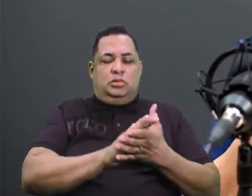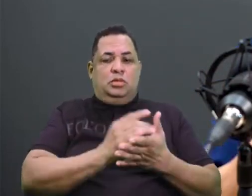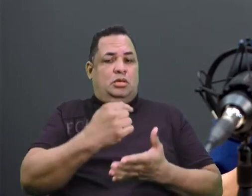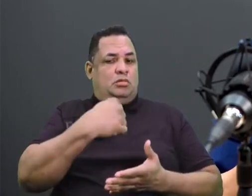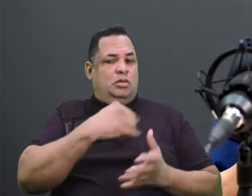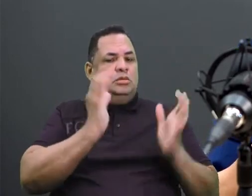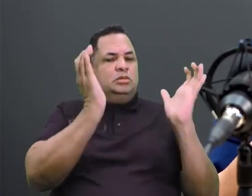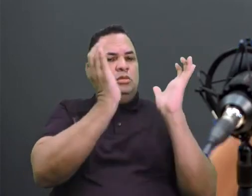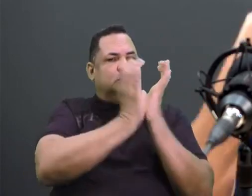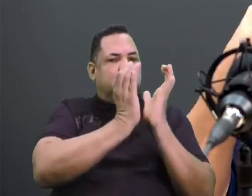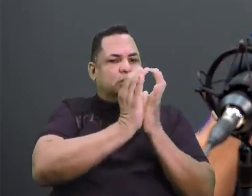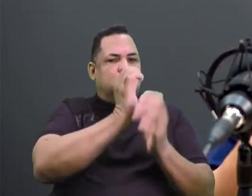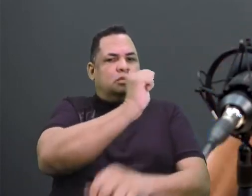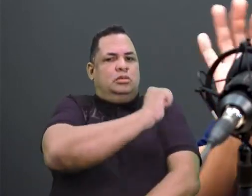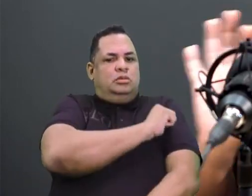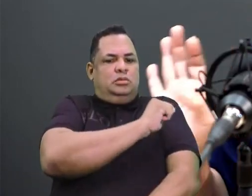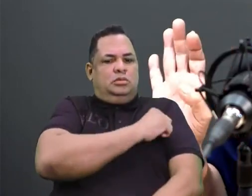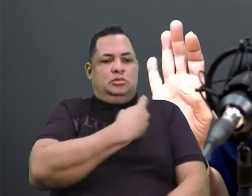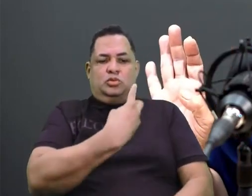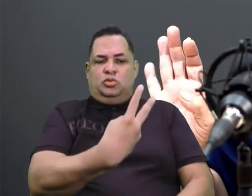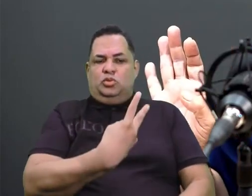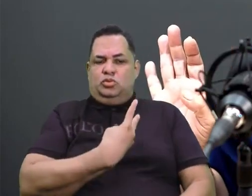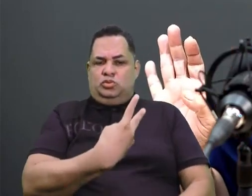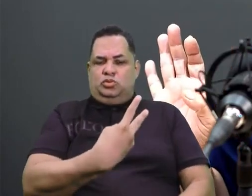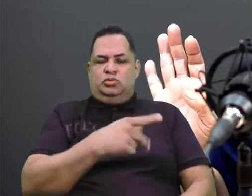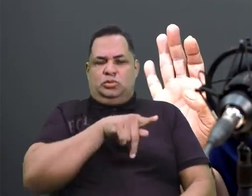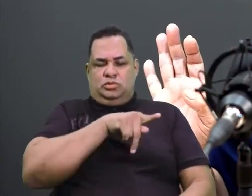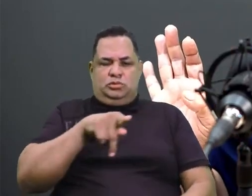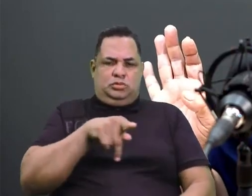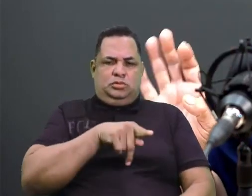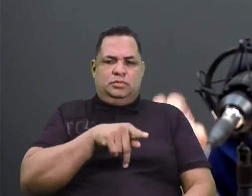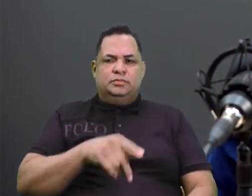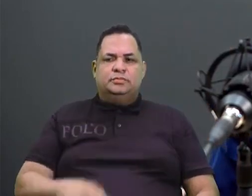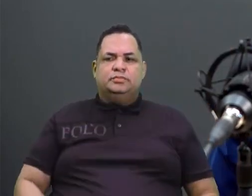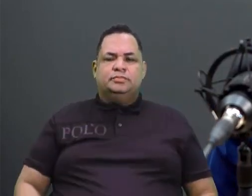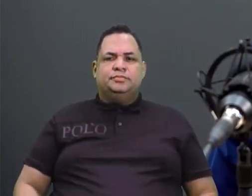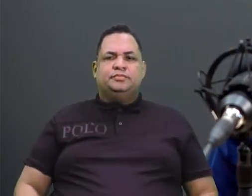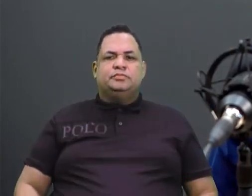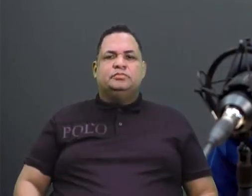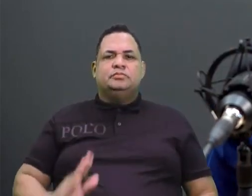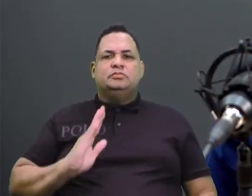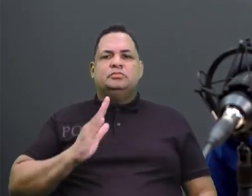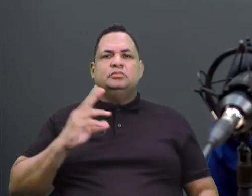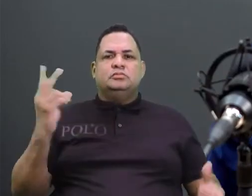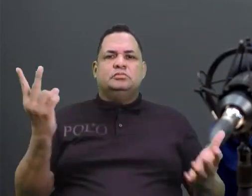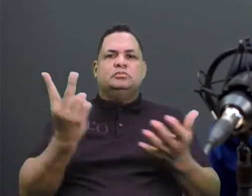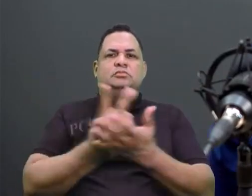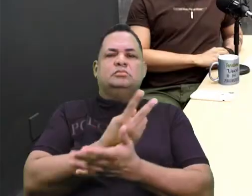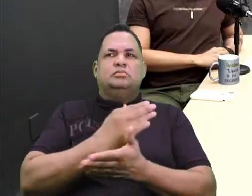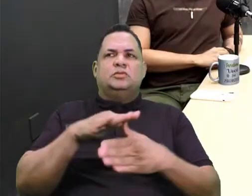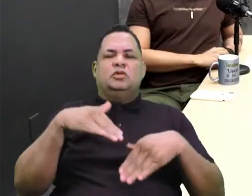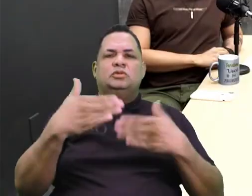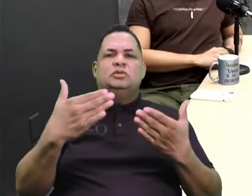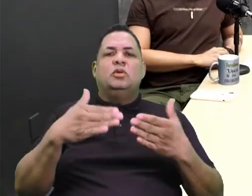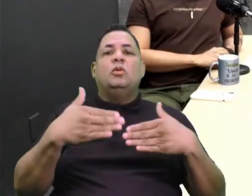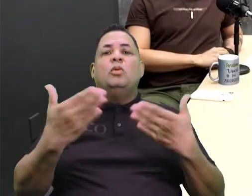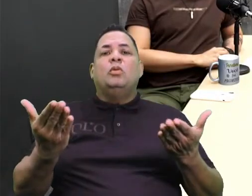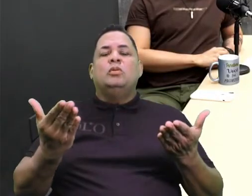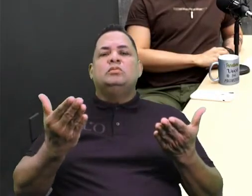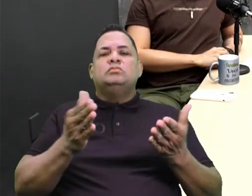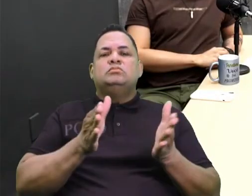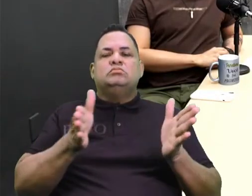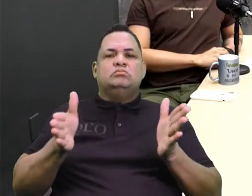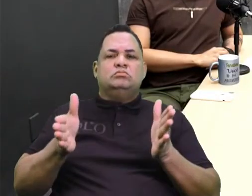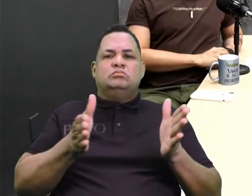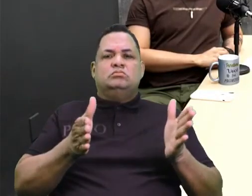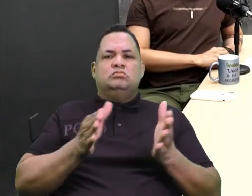E os alunos tinham aula comigo e com a Doris só. Isso já foi em que etapa da educação de surdos? Foi na etapa